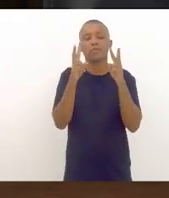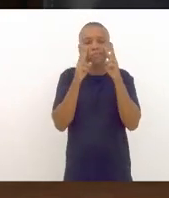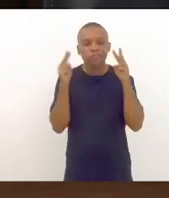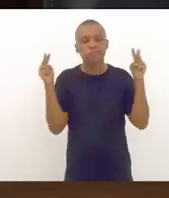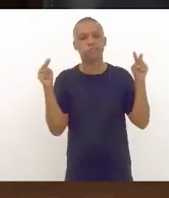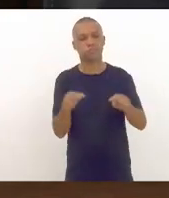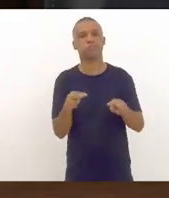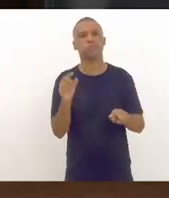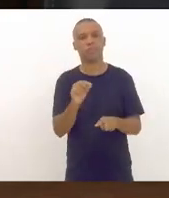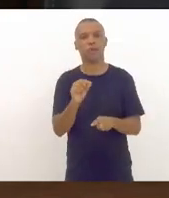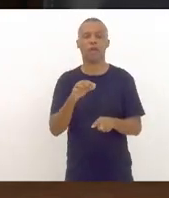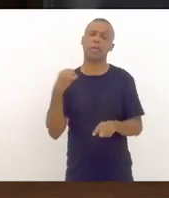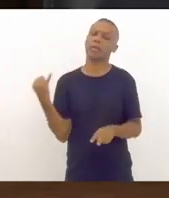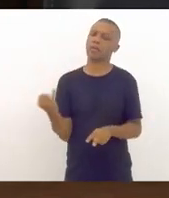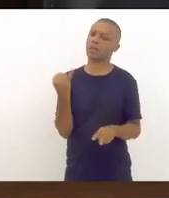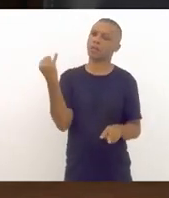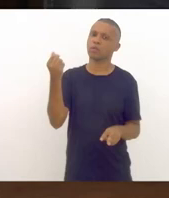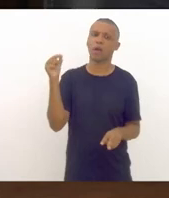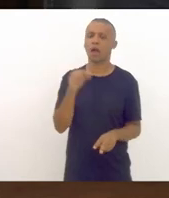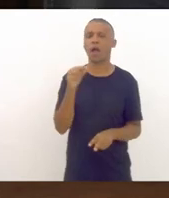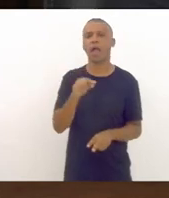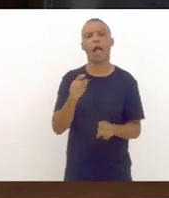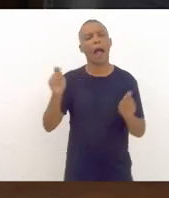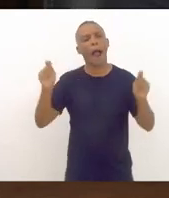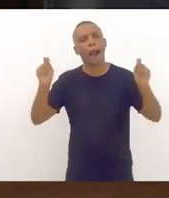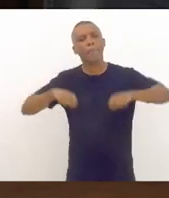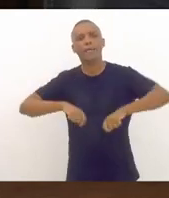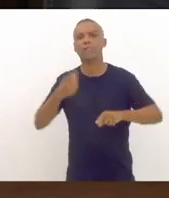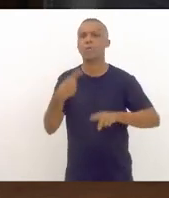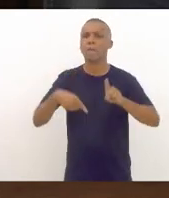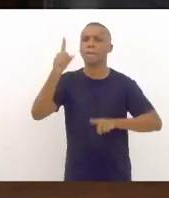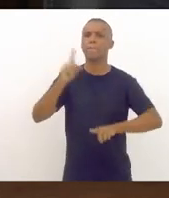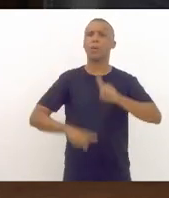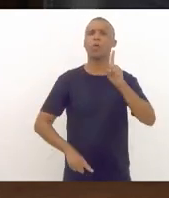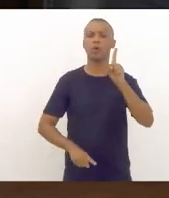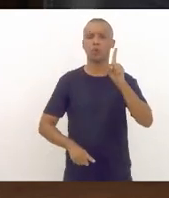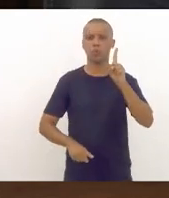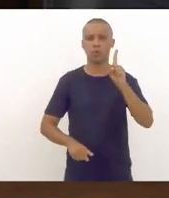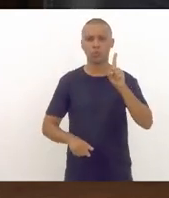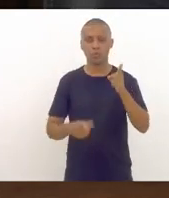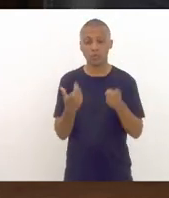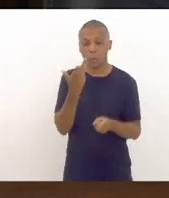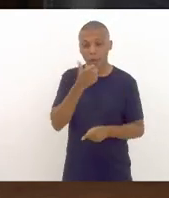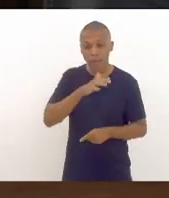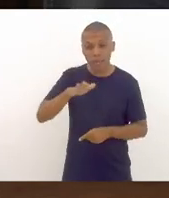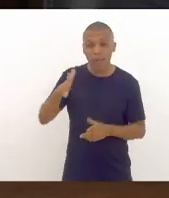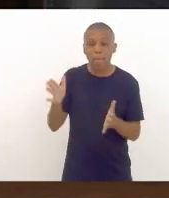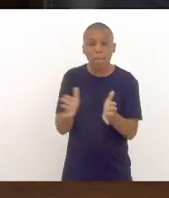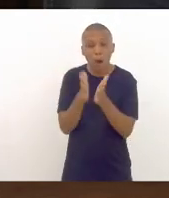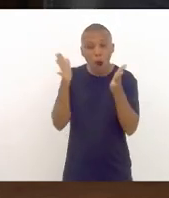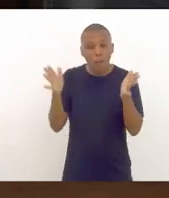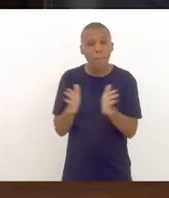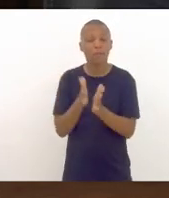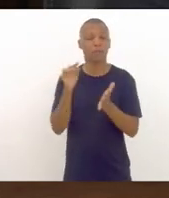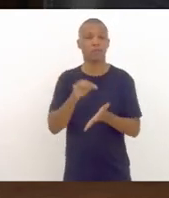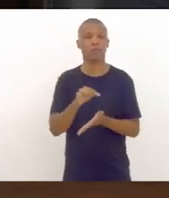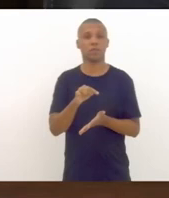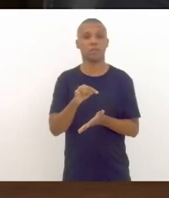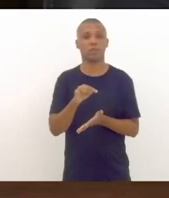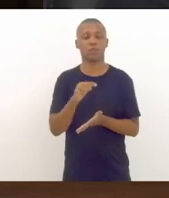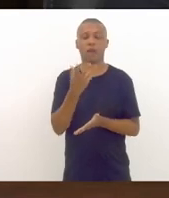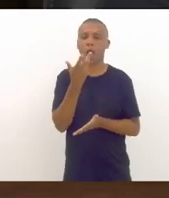reconhecer e exaltar é a capacidade de superação de uma criança pobre, uma